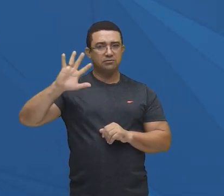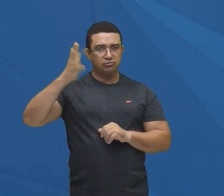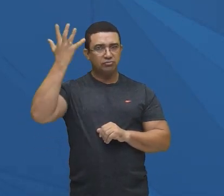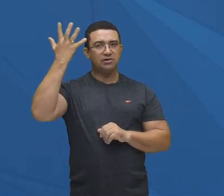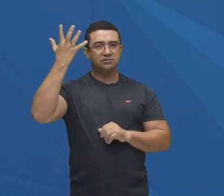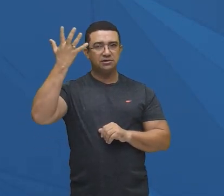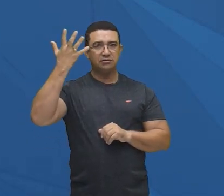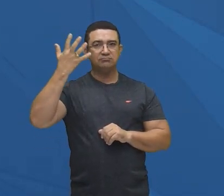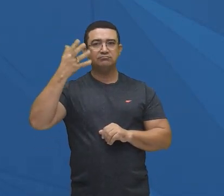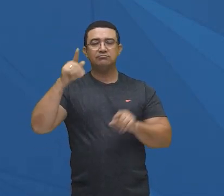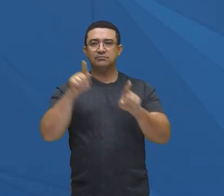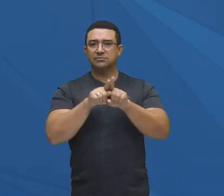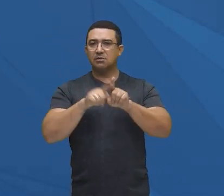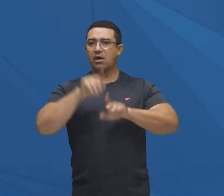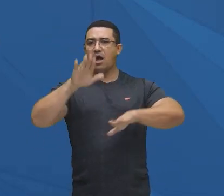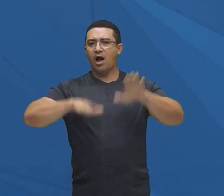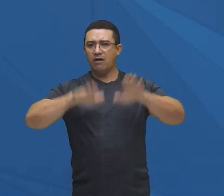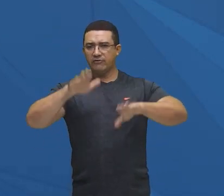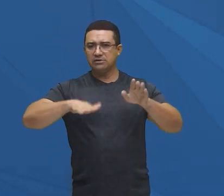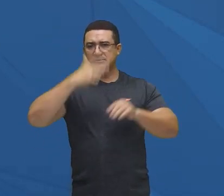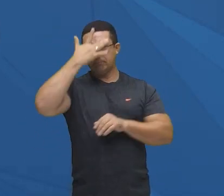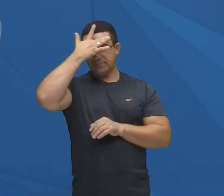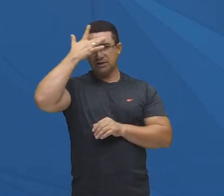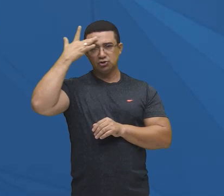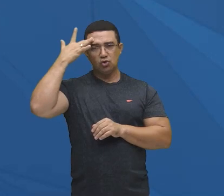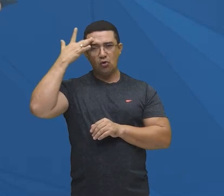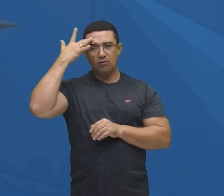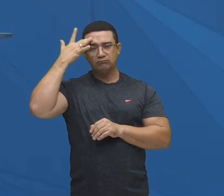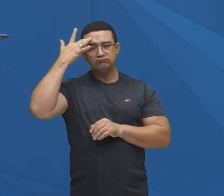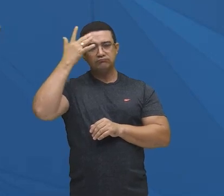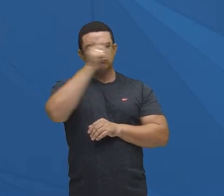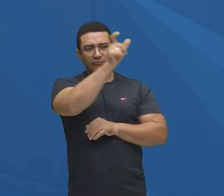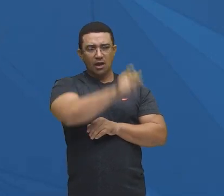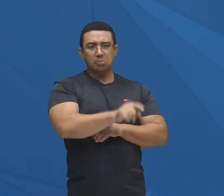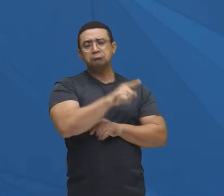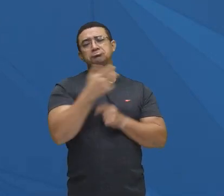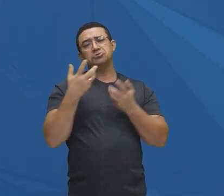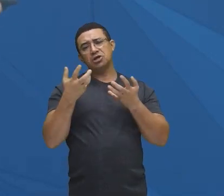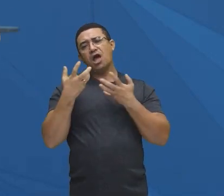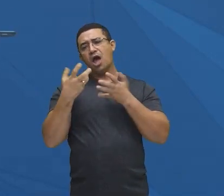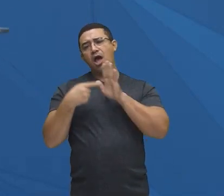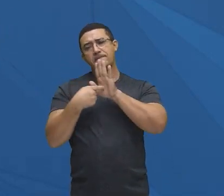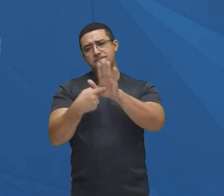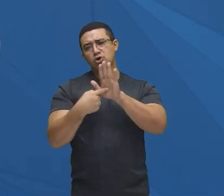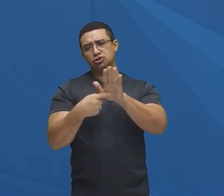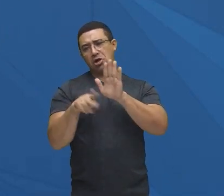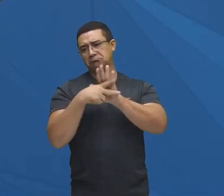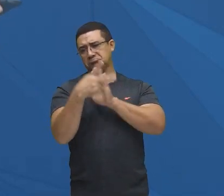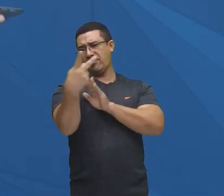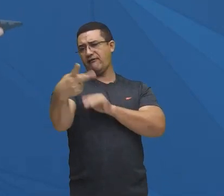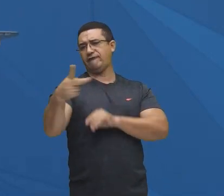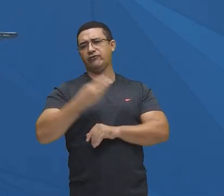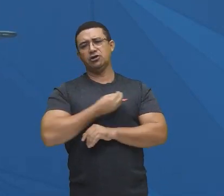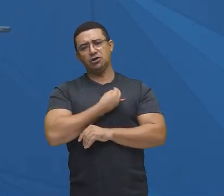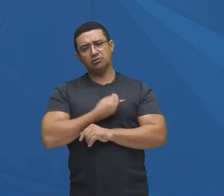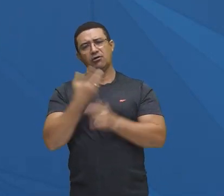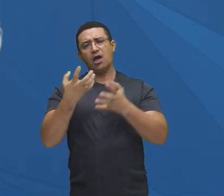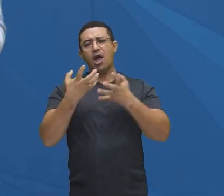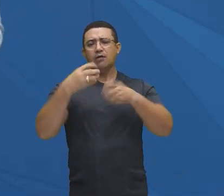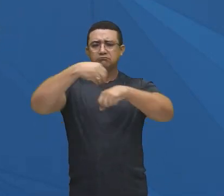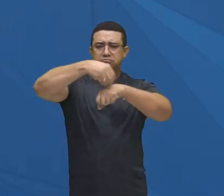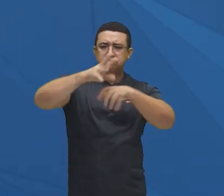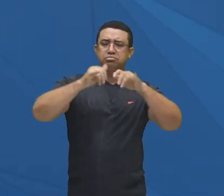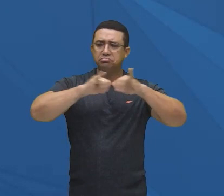ela é até mesmo um desejo de quem está criando ali, que quer realmente se expor, mostrar toda a sua vida, todo o seu